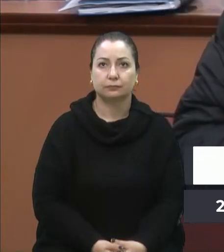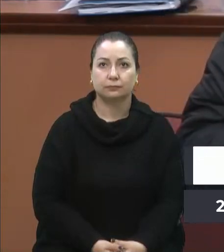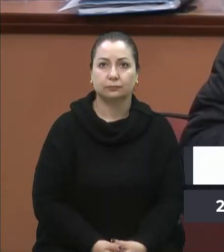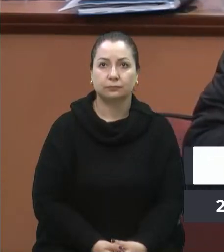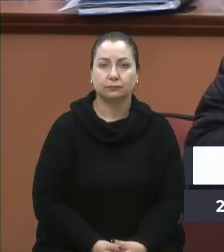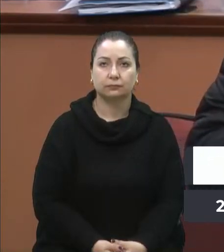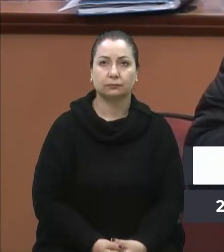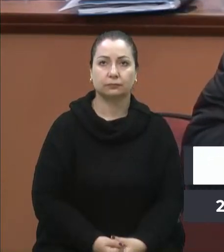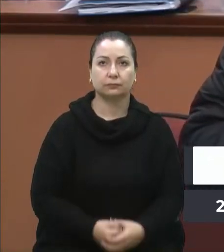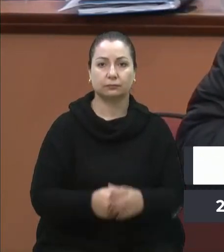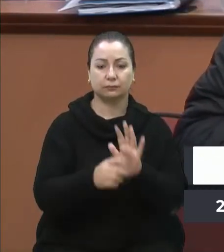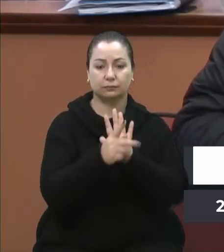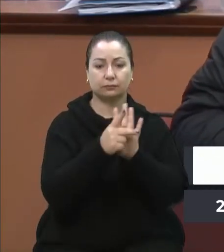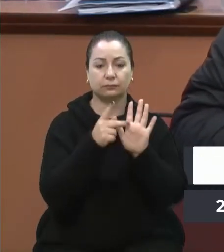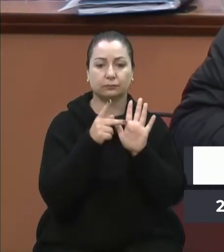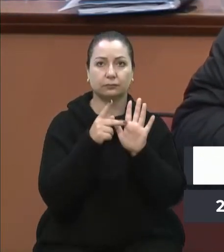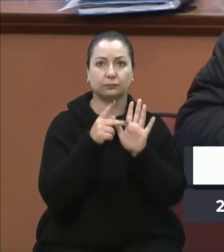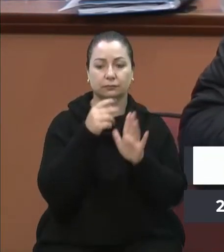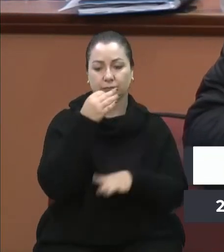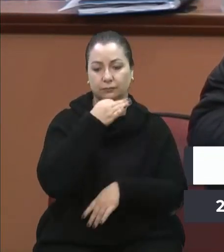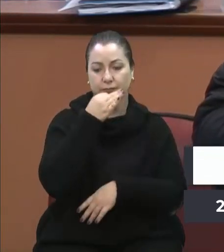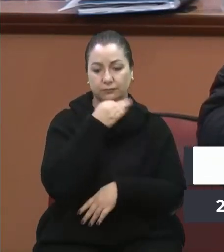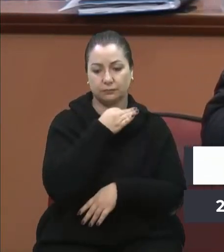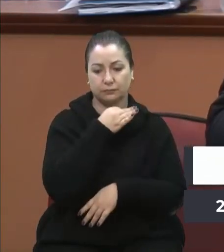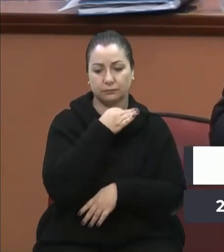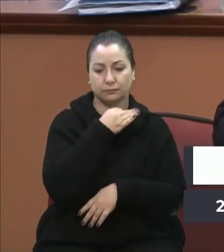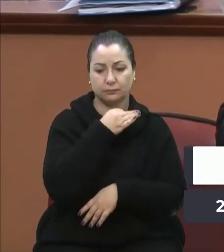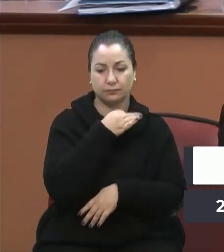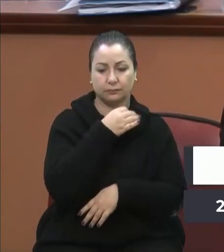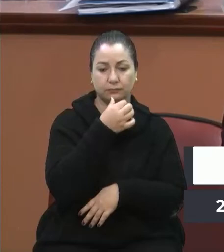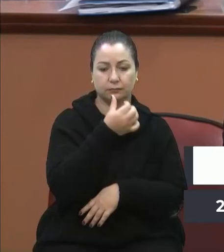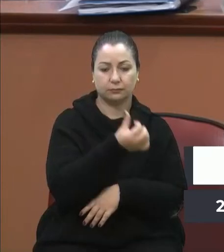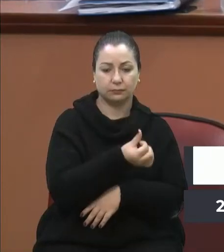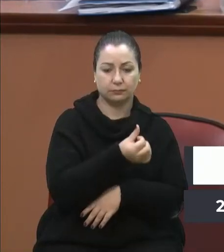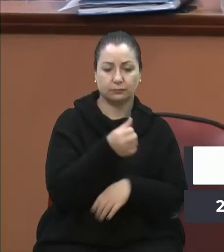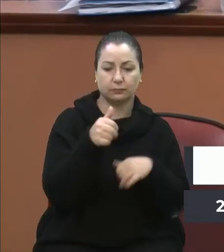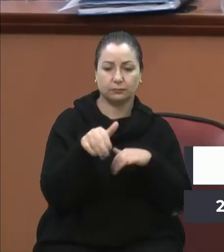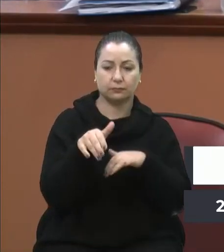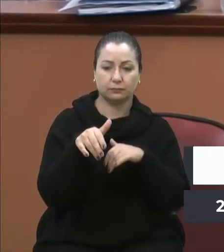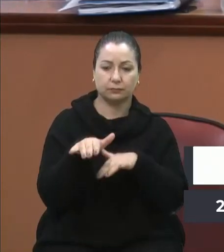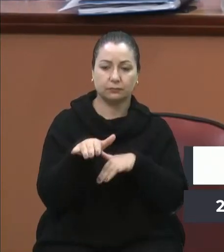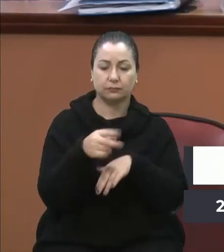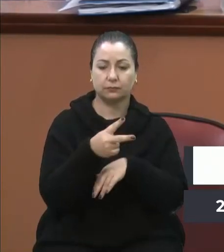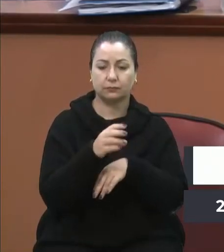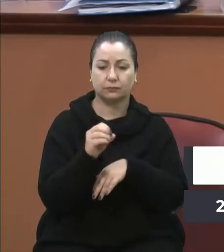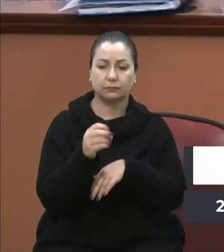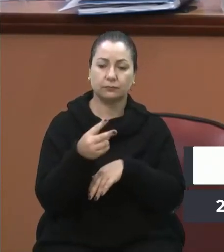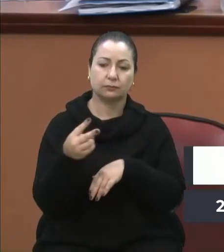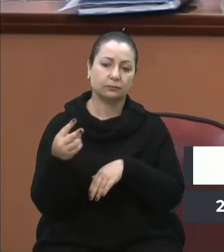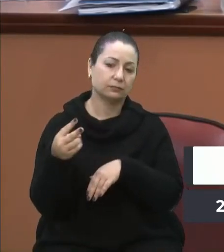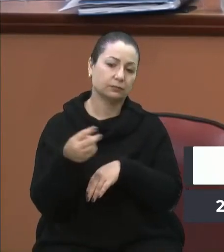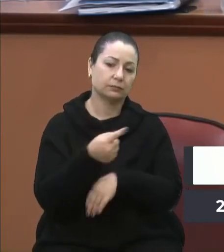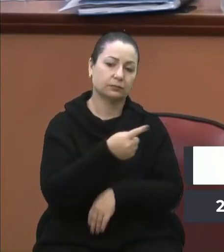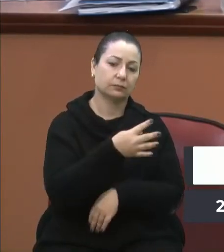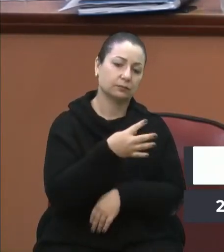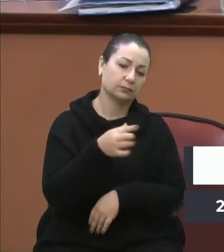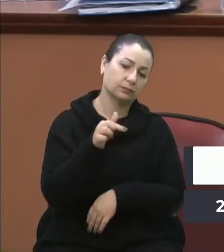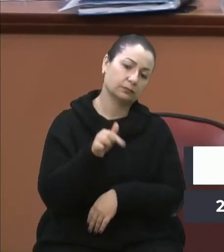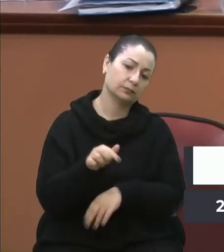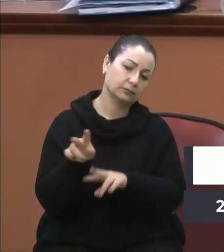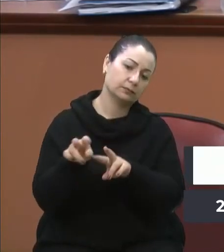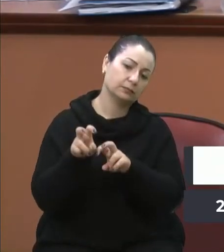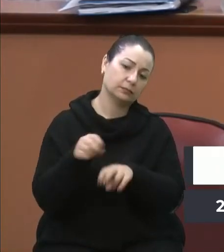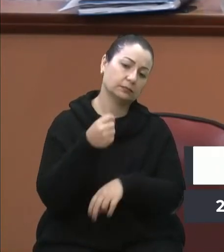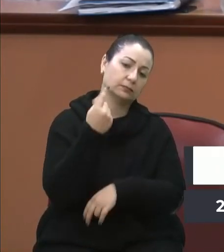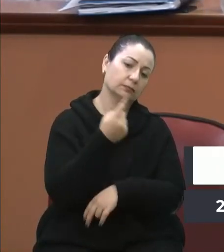É o parecer Caxias do Sul, 6 de setembro de 2022, 147 anos da colonização, 132